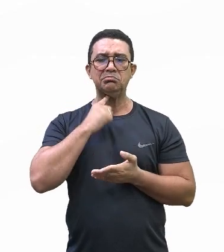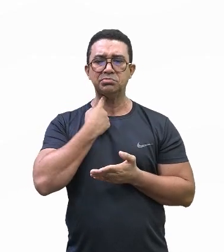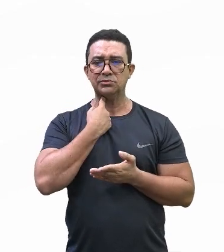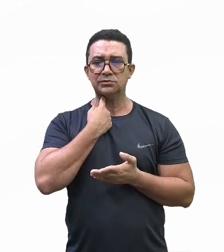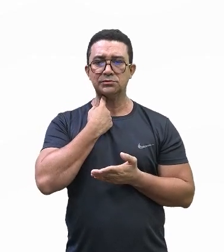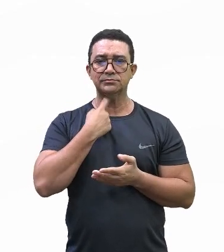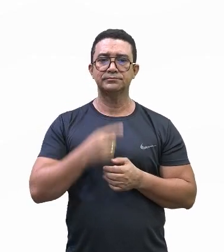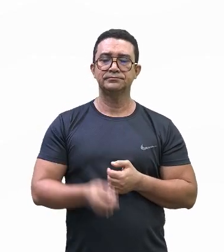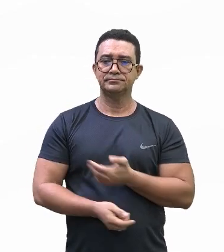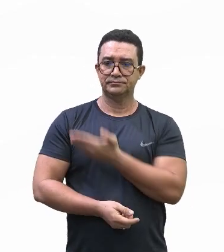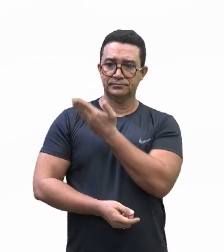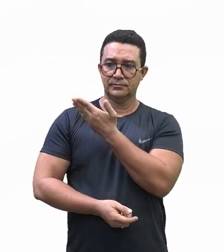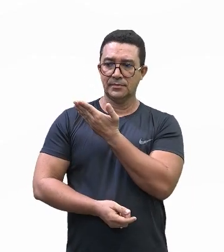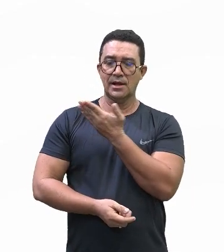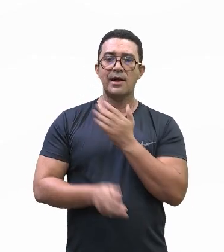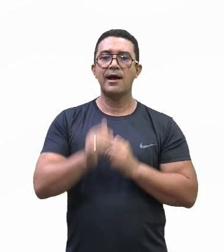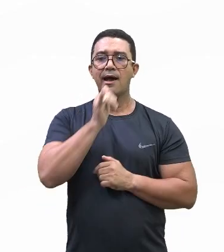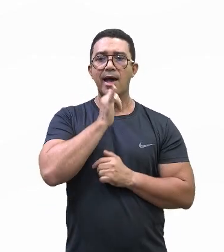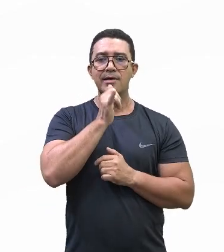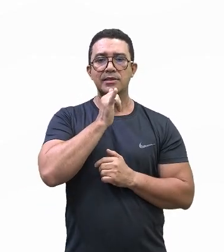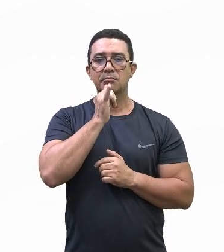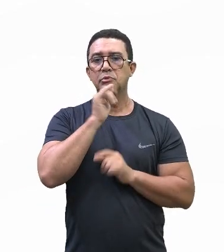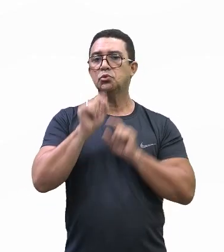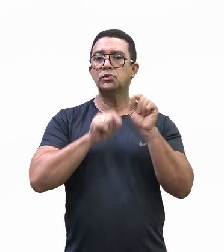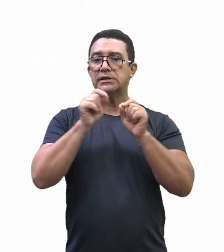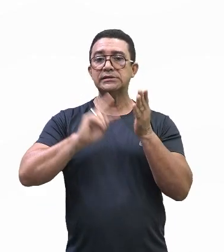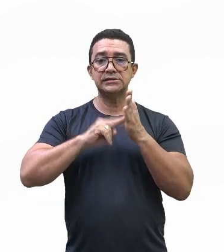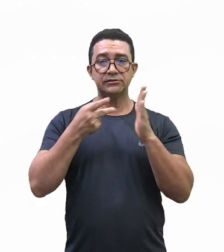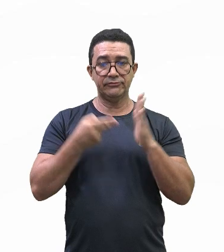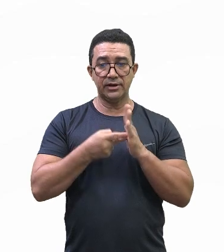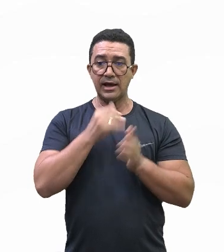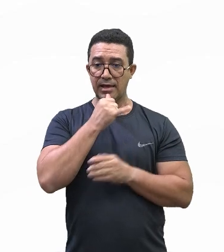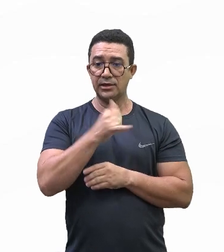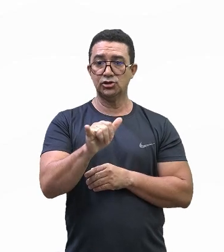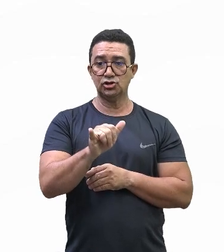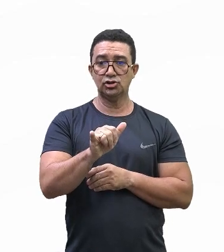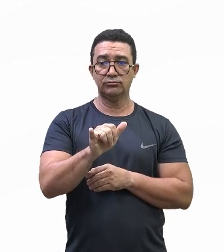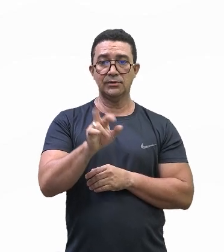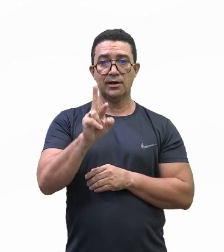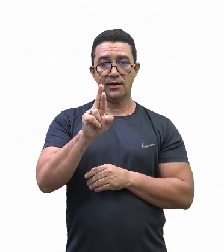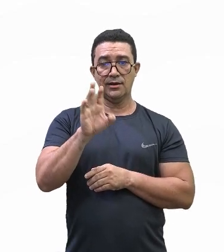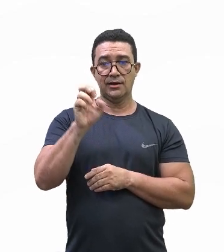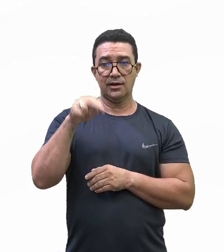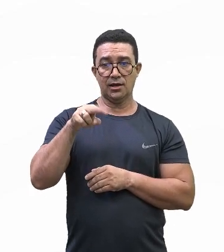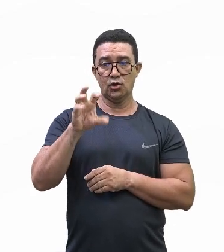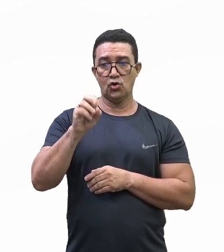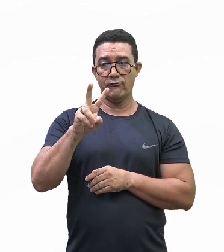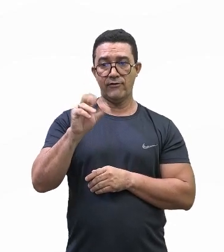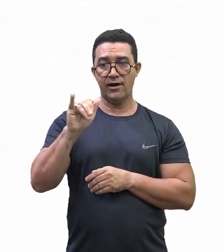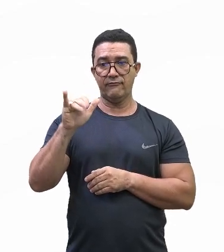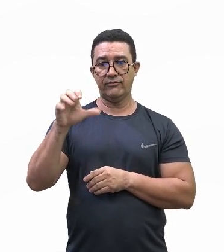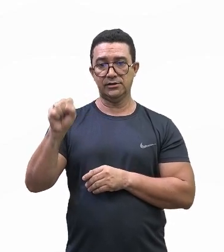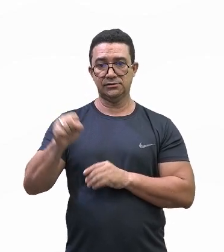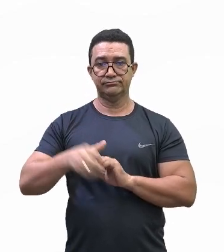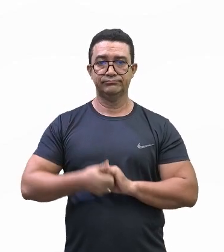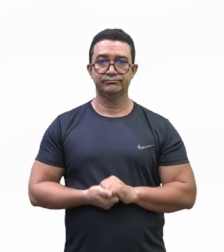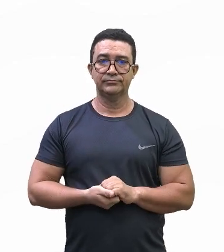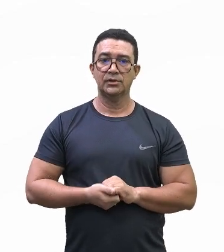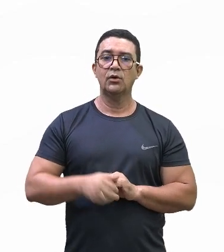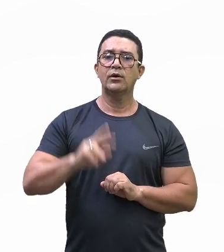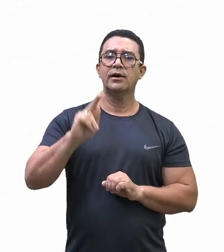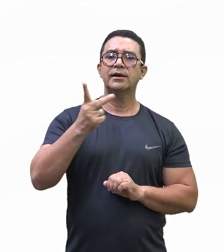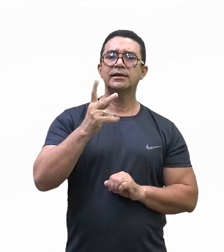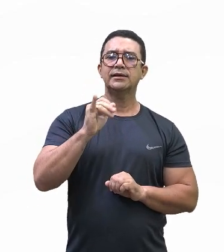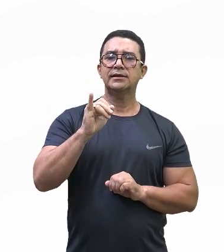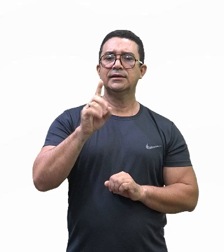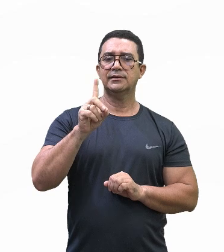para vocês alguns exemplos do que seriam energias renováveis, como a hidrelétrica, né, que é oriunda da força das